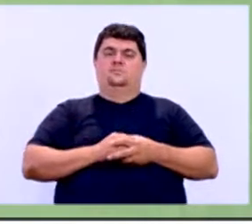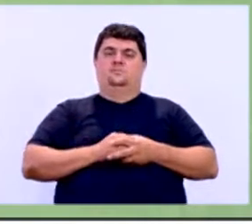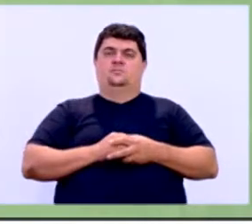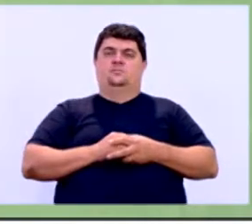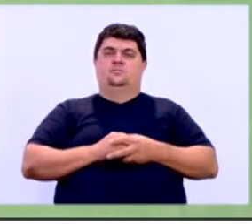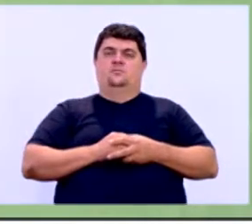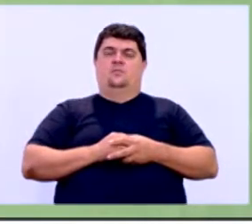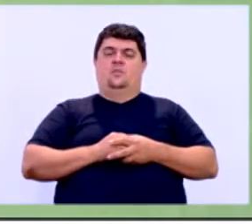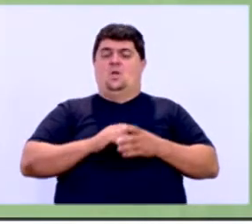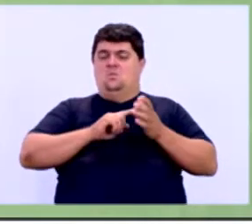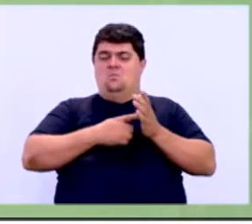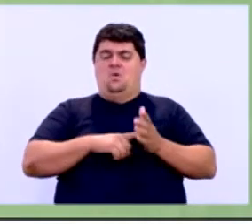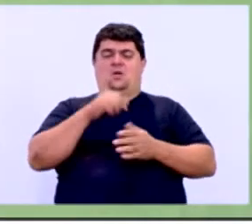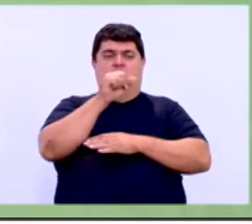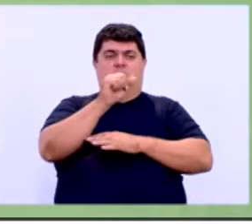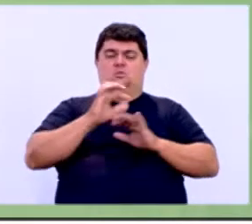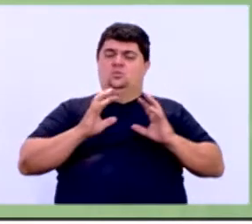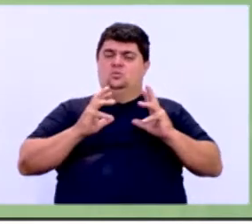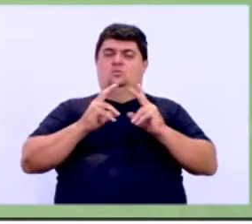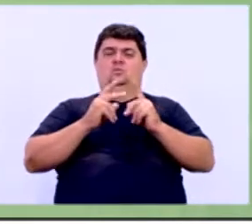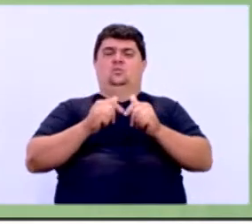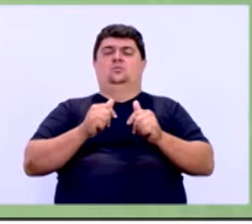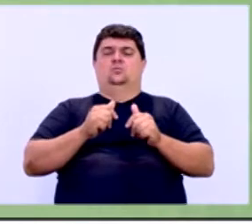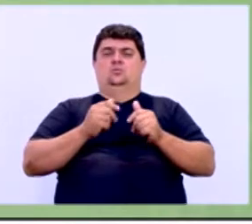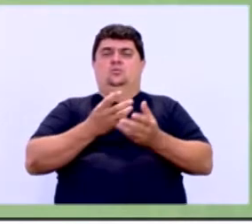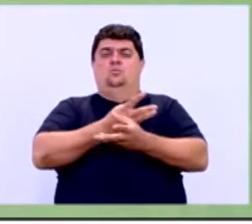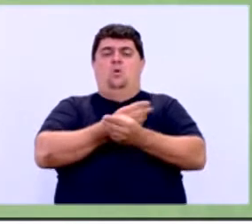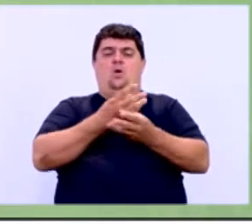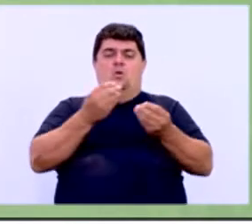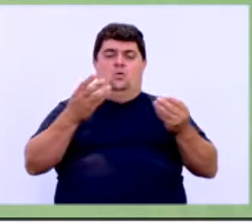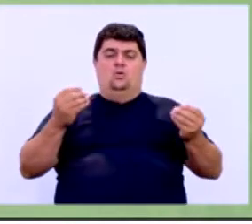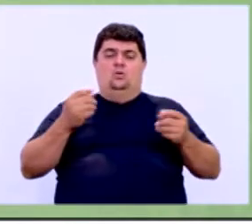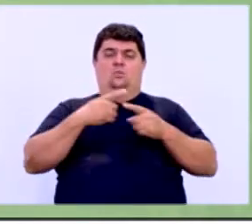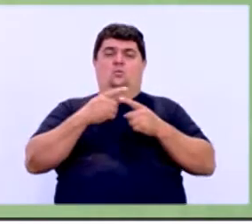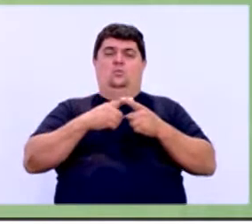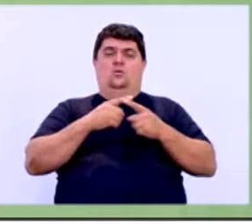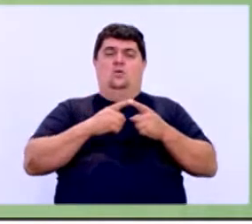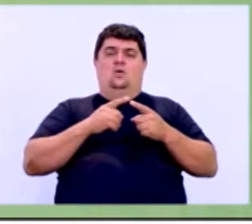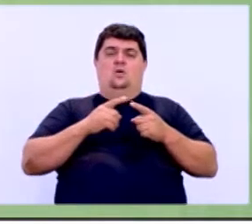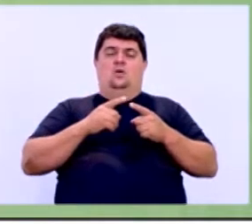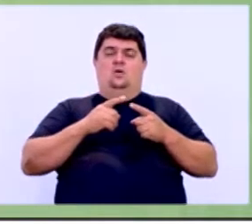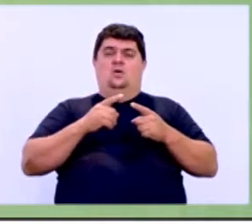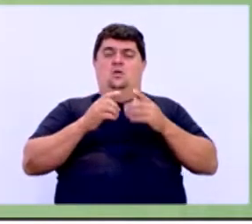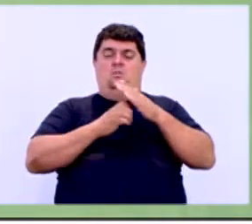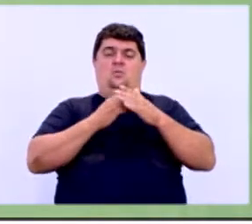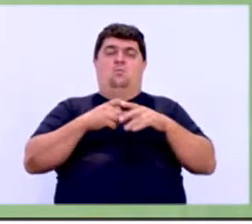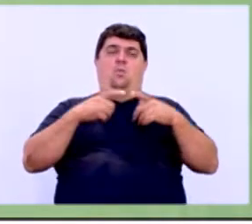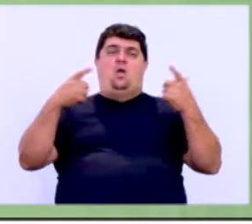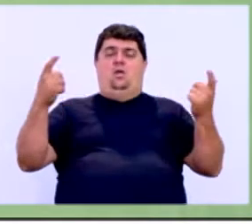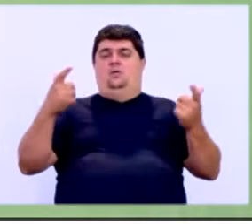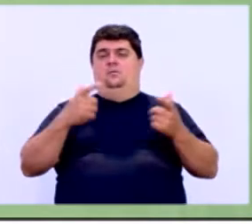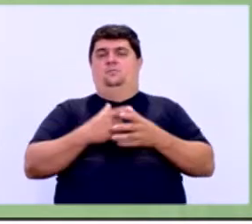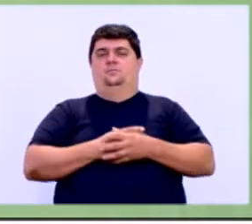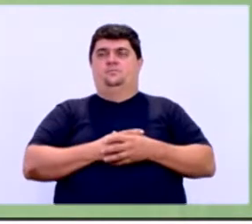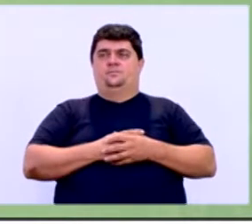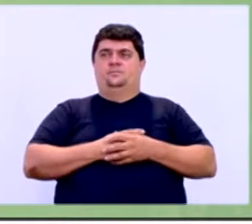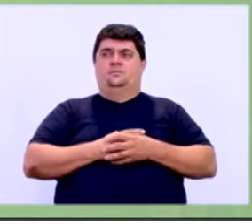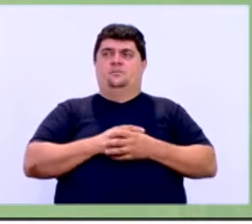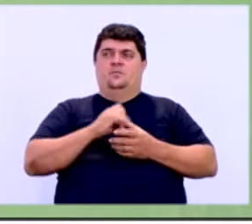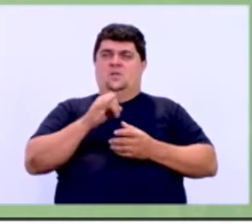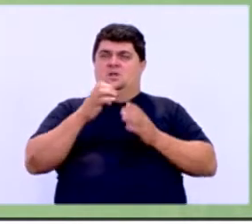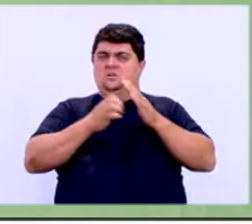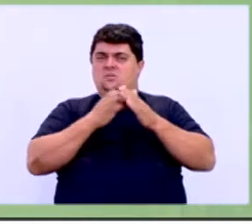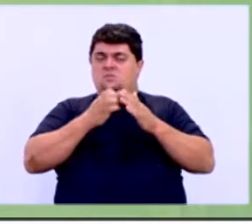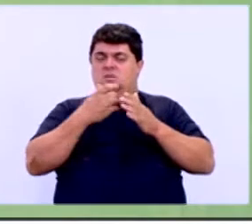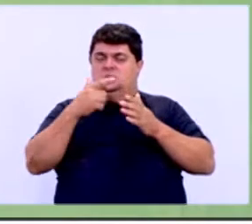equipamentos, máquinas, veículos, tudo é uma quantidade de recurso elevada, né, para a organização. Se a organização não